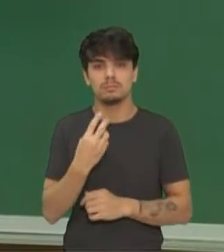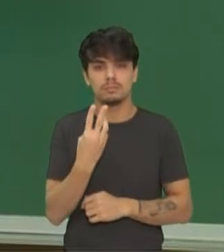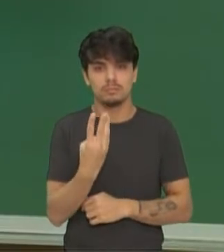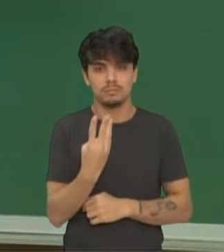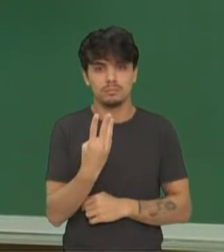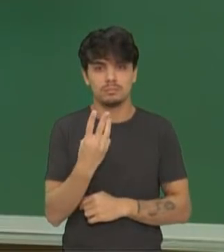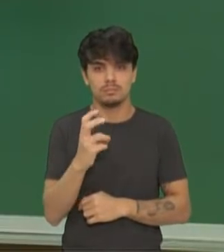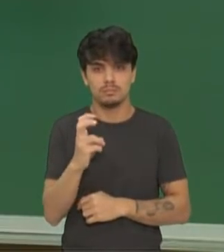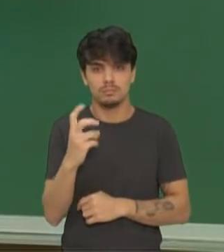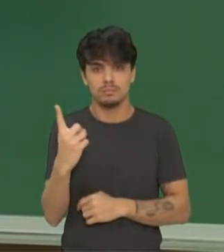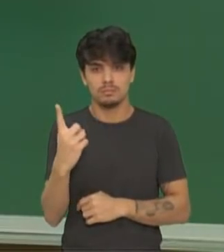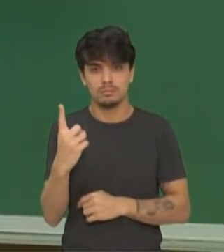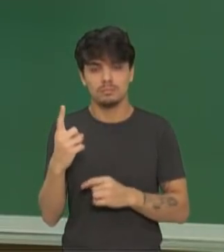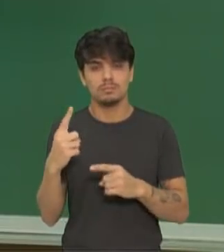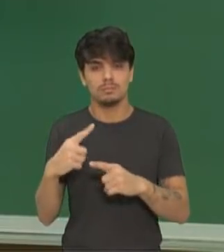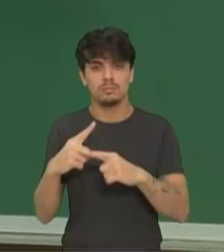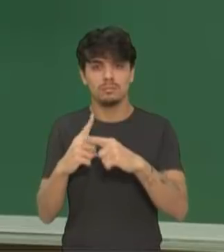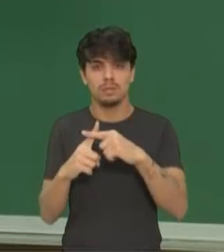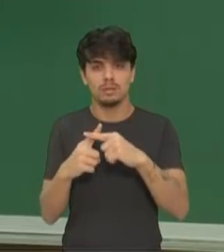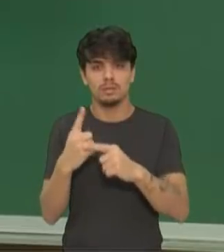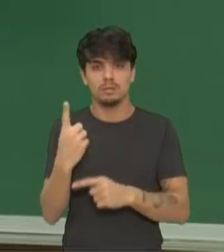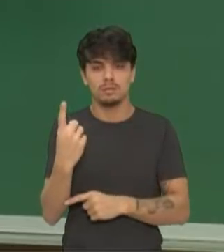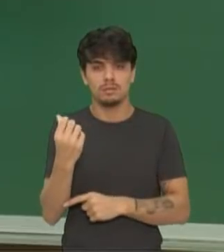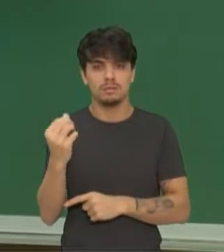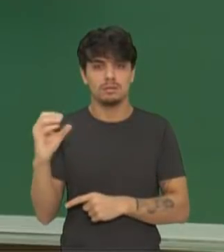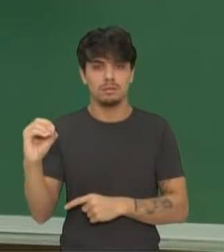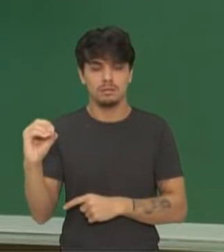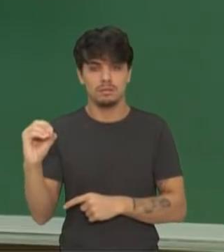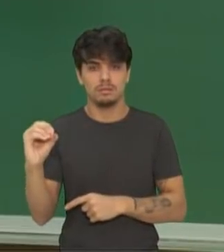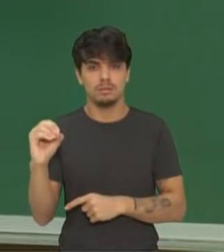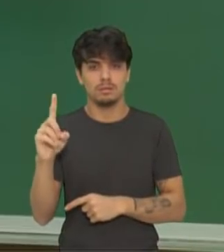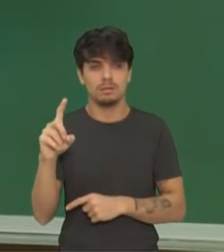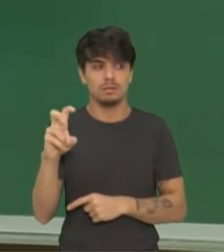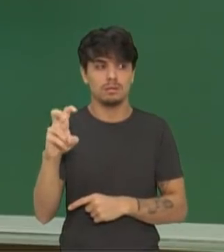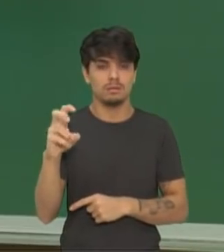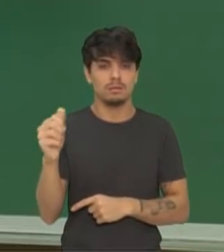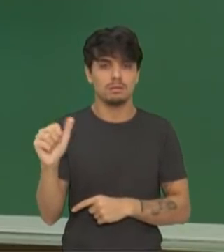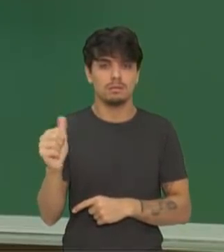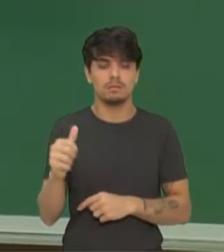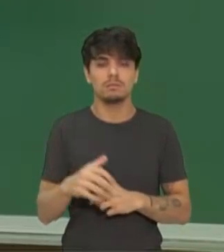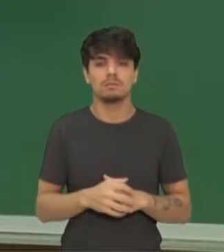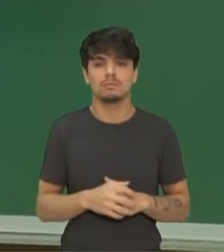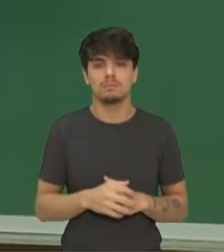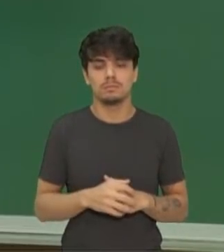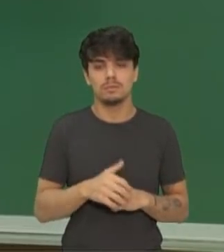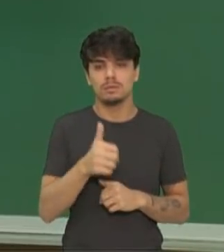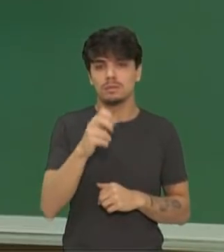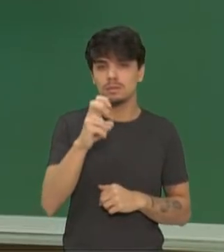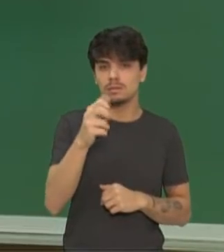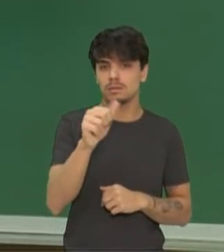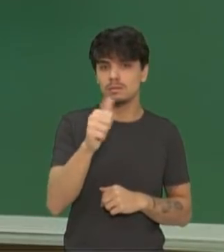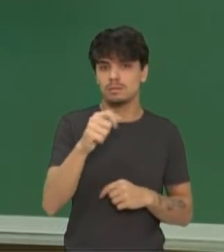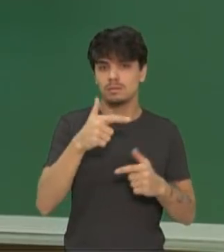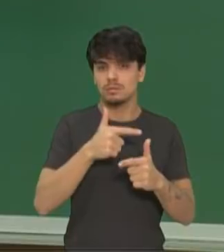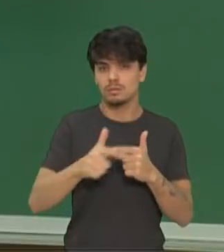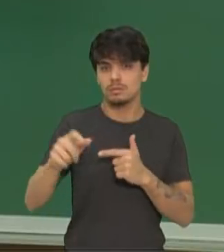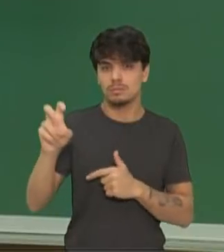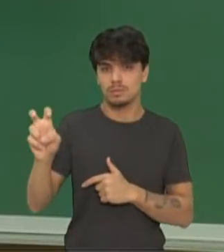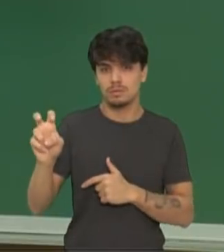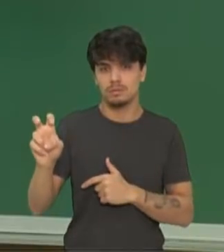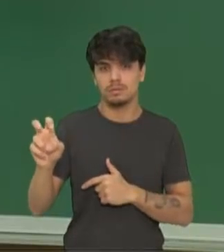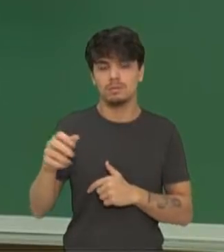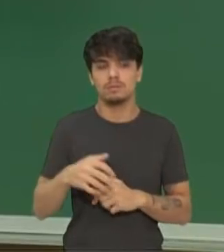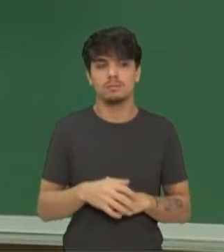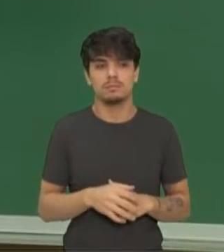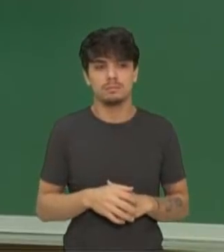mais 160, que deu 511. 511 divididos por 5 deu